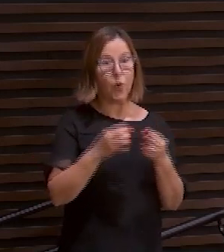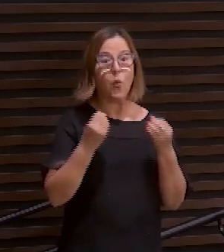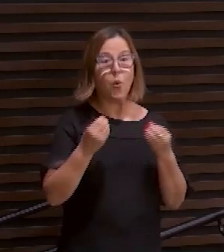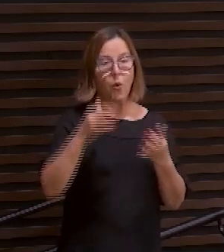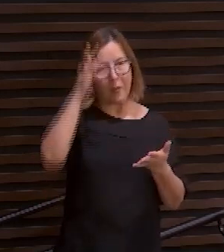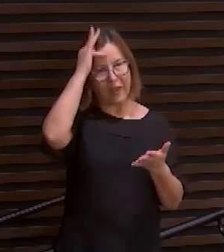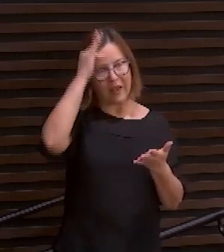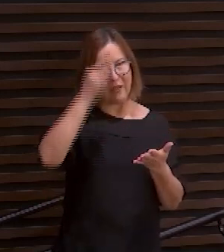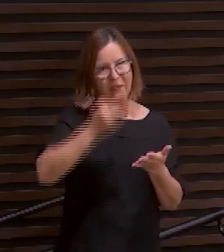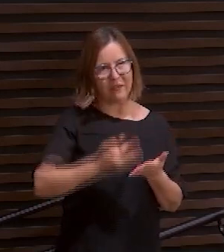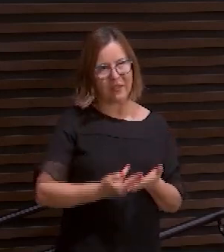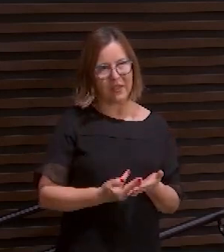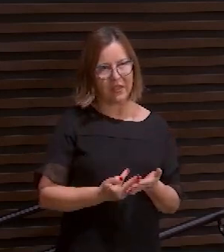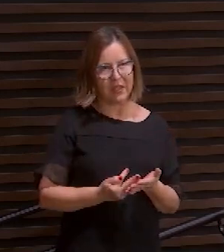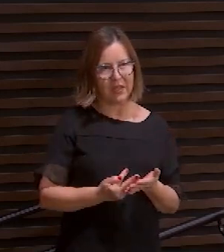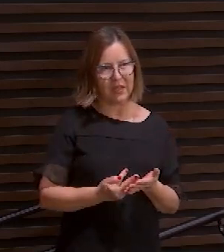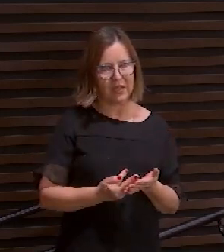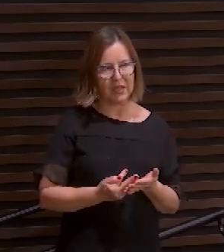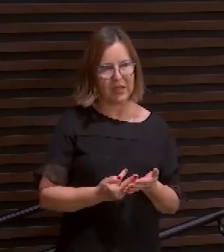fé